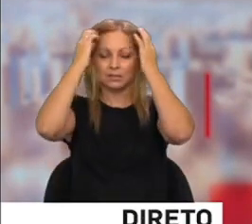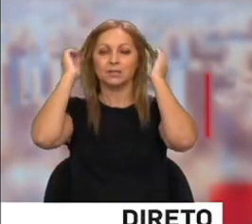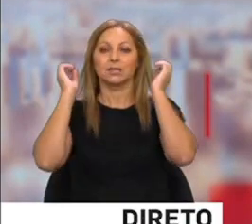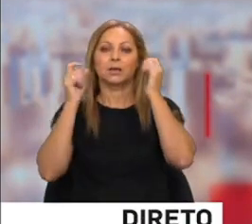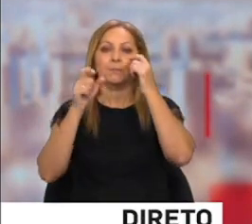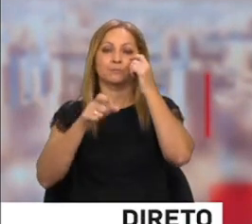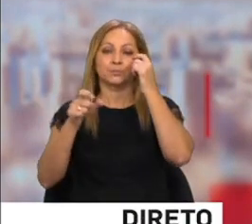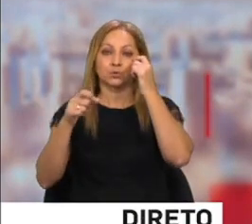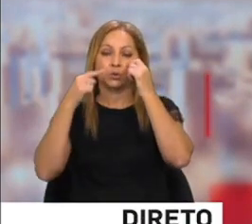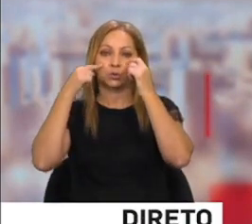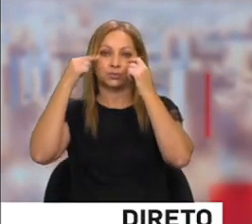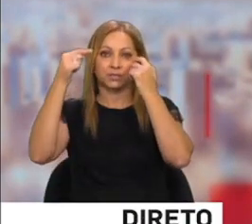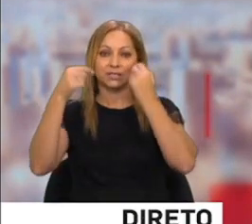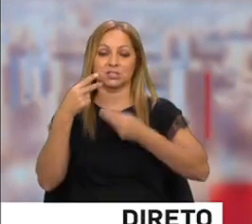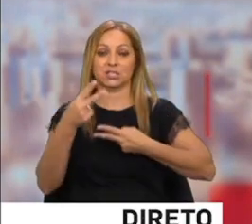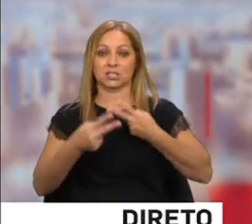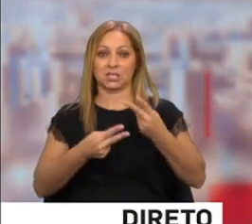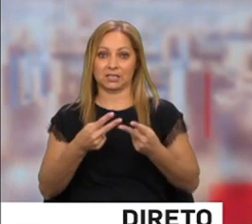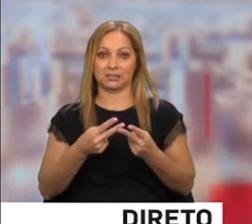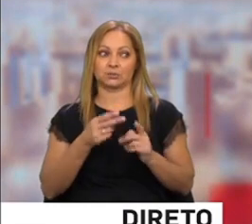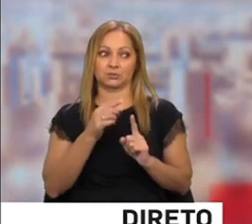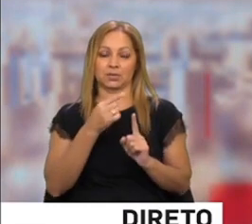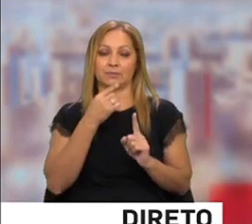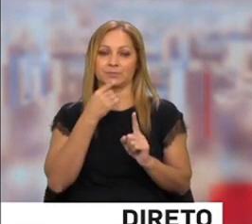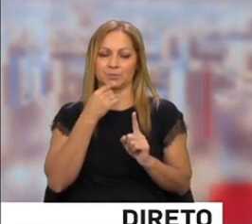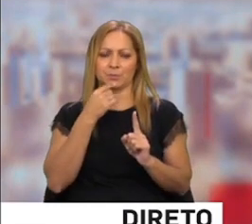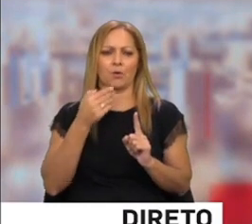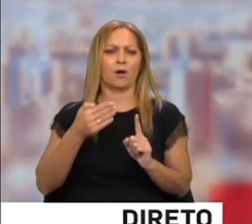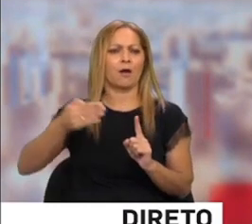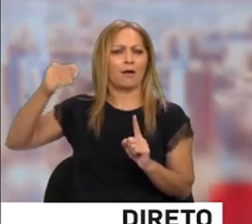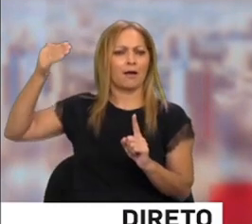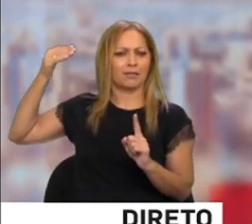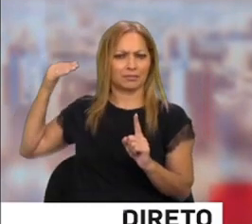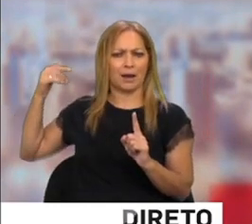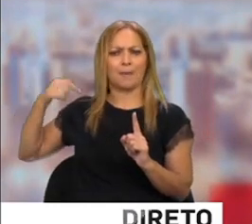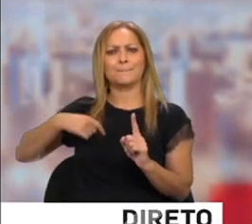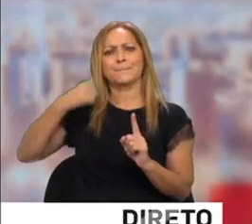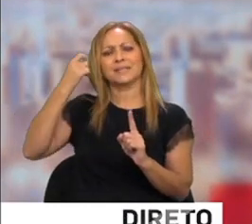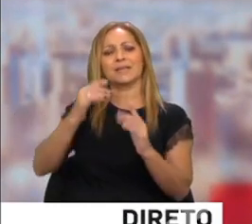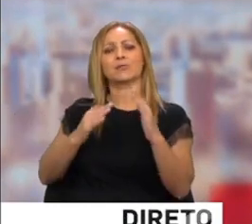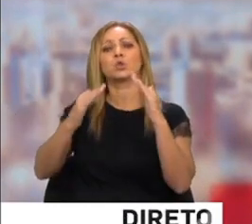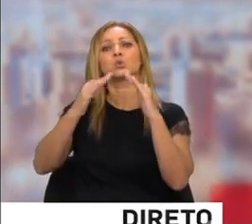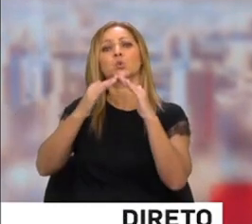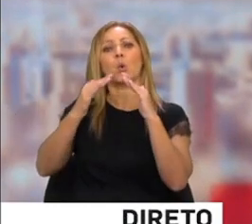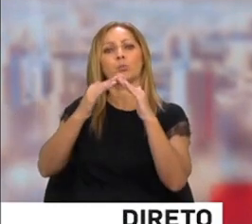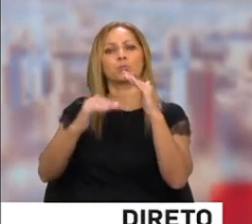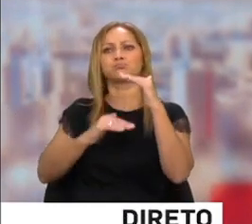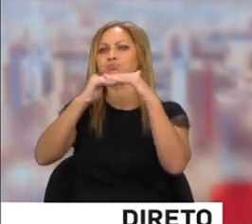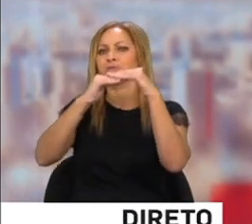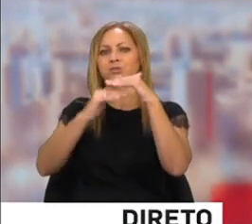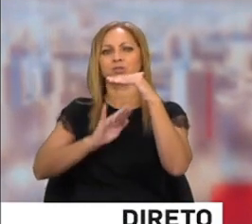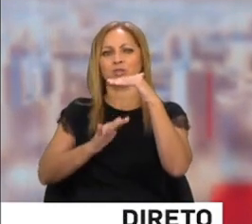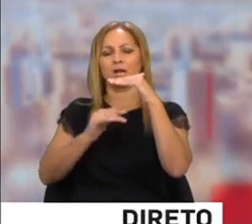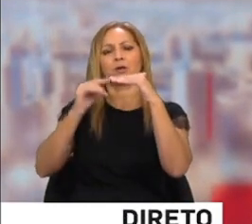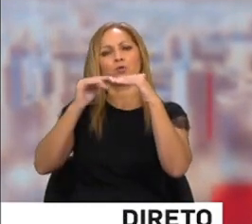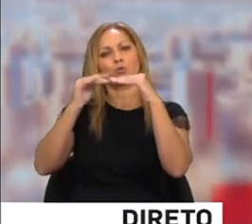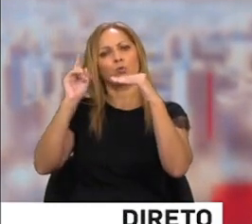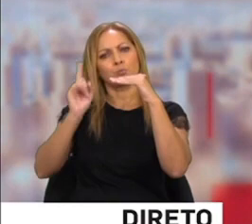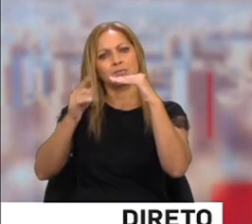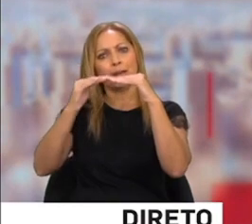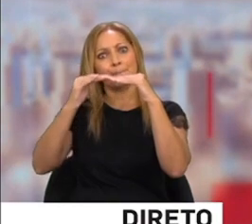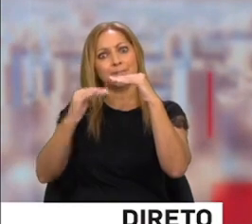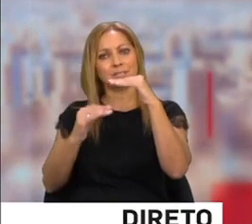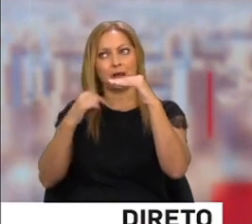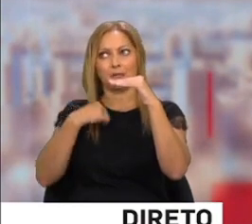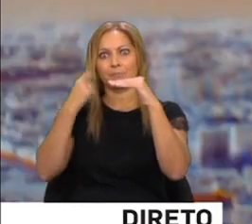para trás previam que de facto que nós já teríamos atingido o pico da inflação e que em relação Já devia estar a mostrar dar sinais da abrandamento e quando